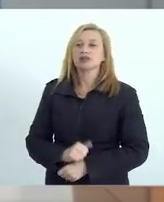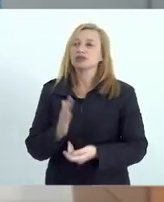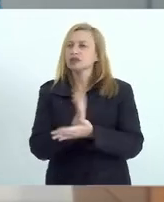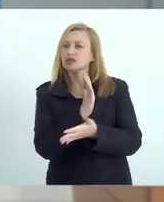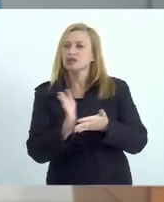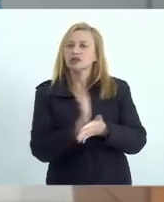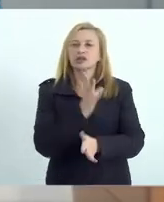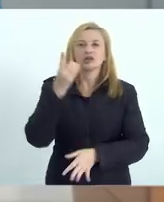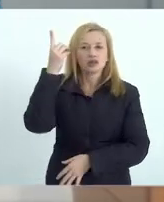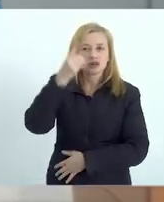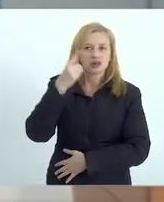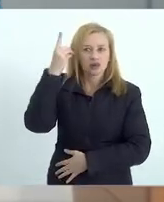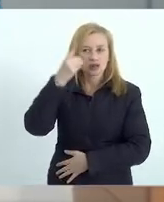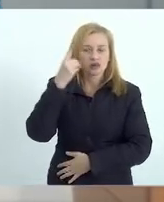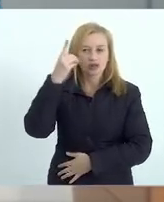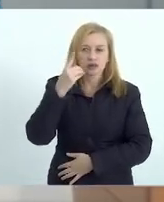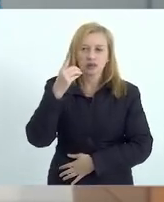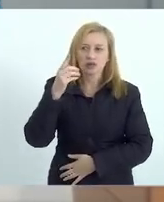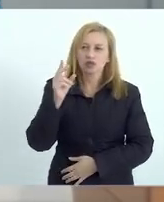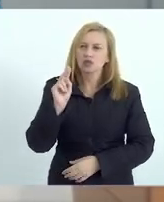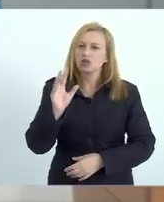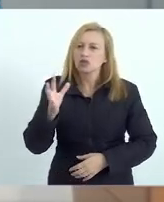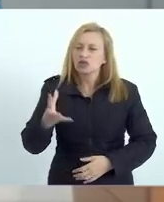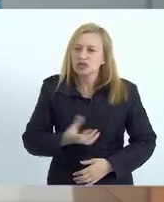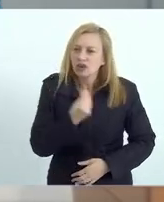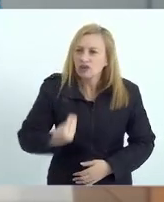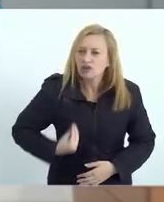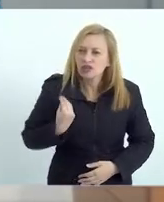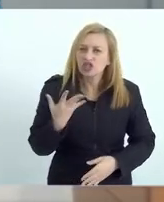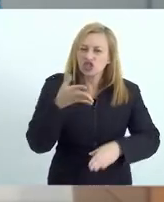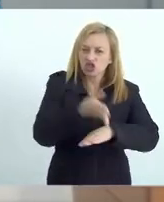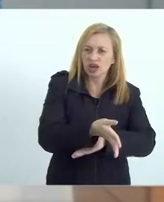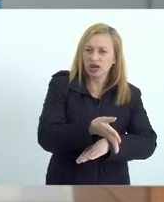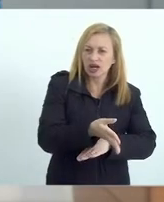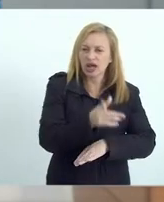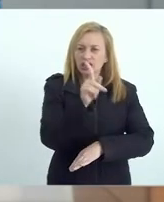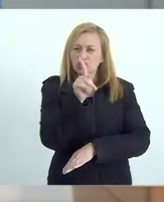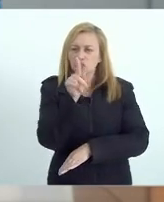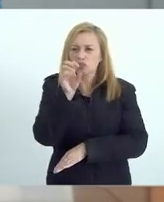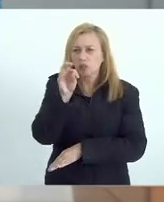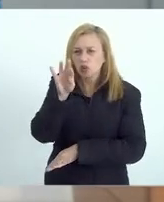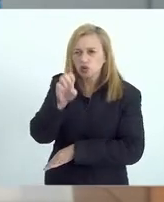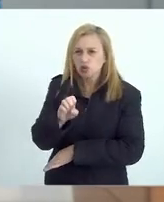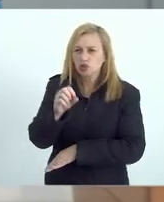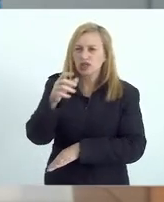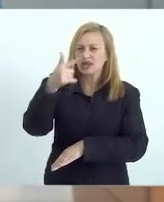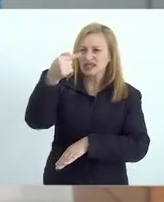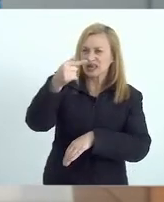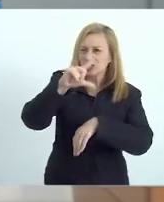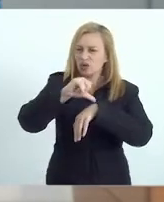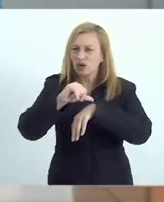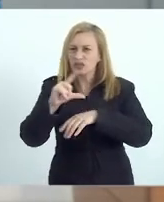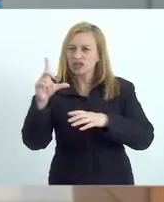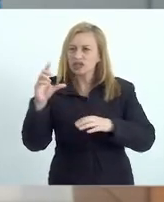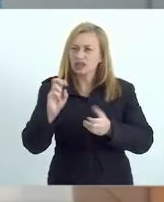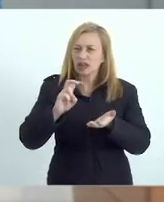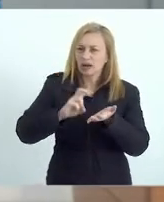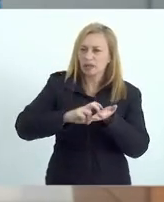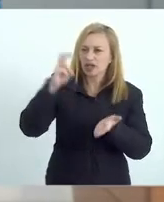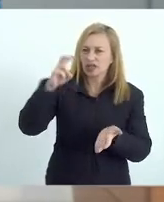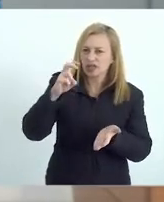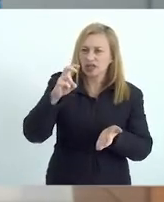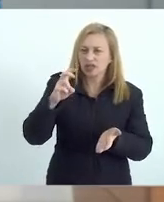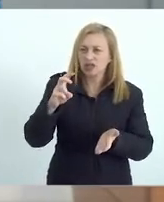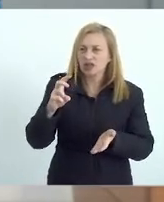maioria das vezes Deputado o guarda a vida chega lá no posto de salvamento por volta das sete horas da manhã e no verão ele